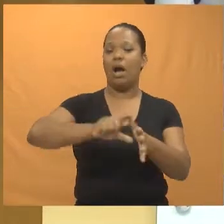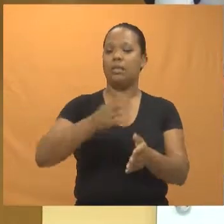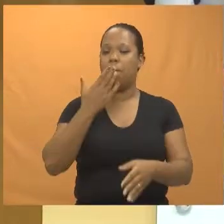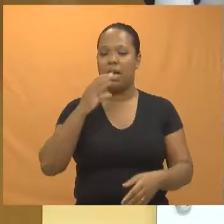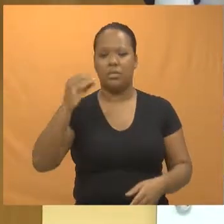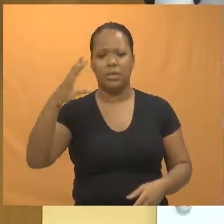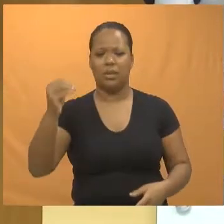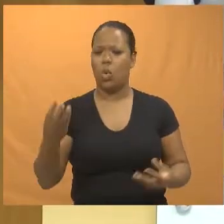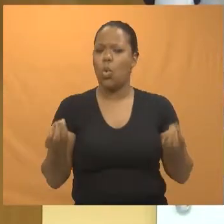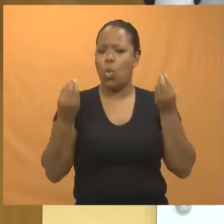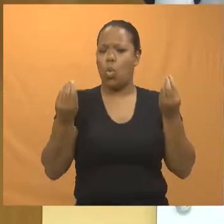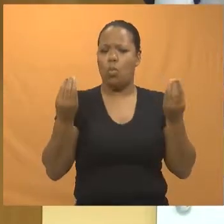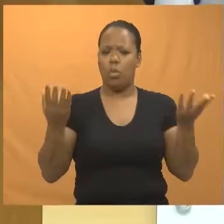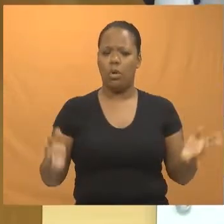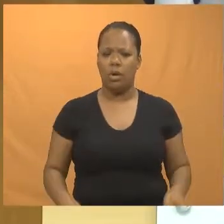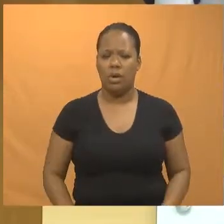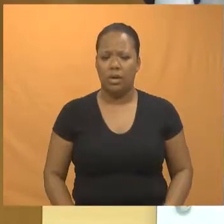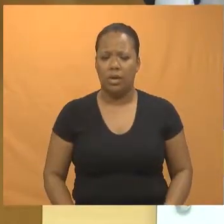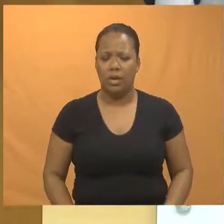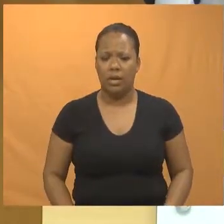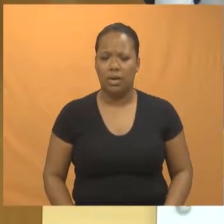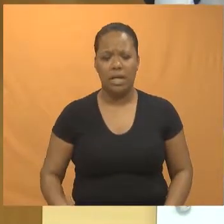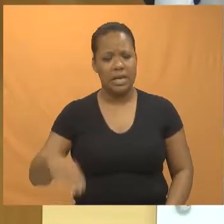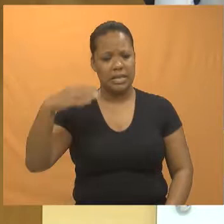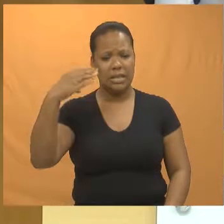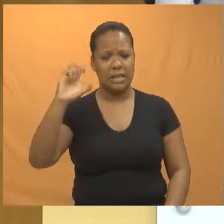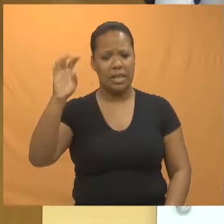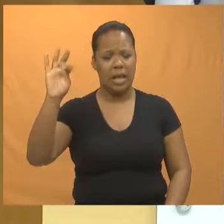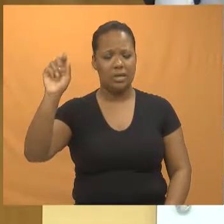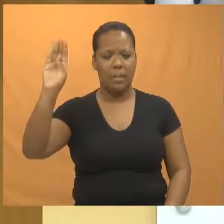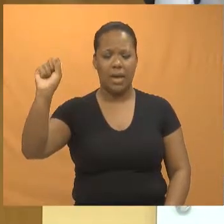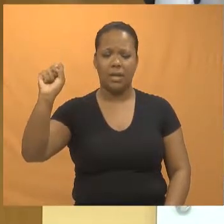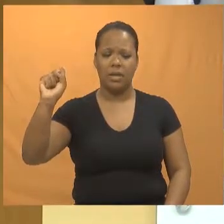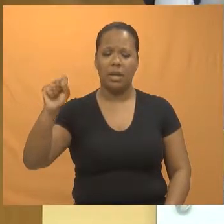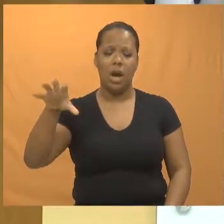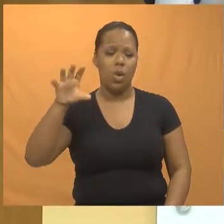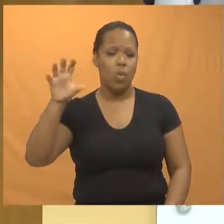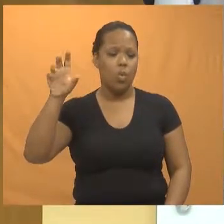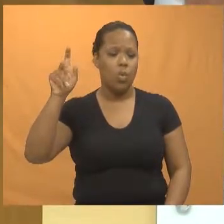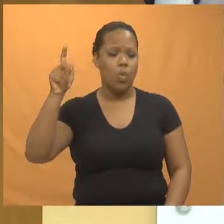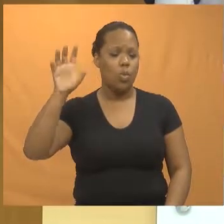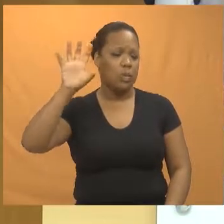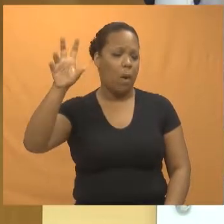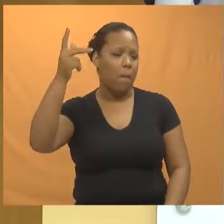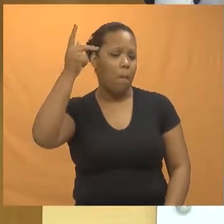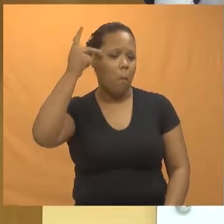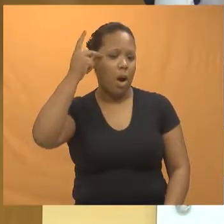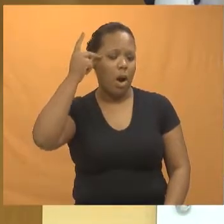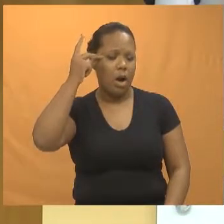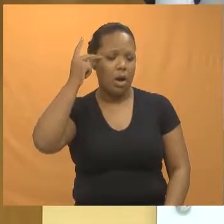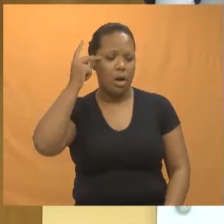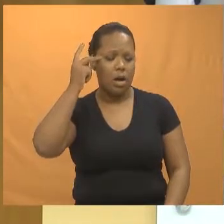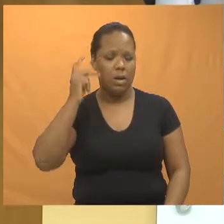CETESB. Não existe isso. A CETESB, ela tem o estado de São Paulo inteiro para resolver com